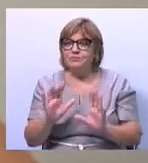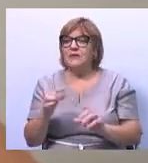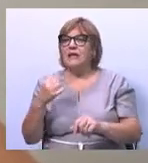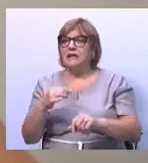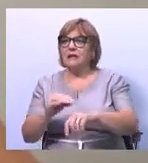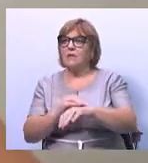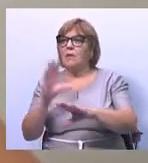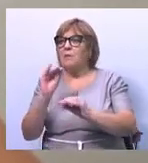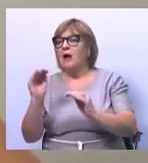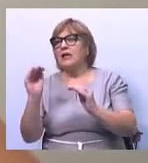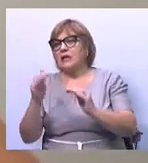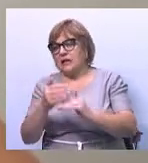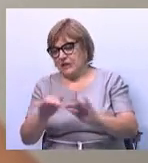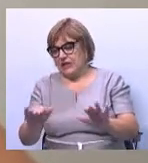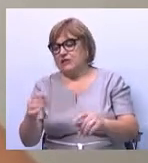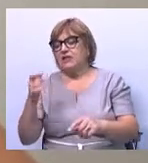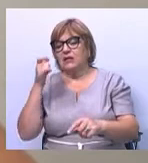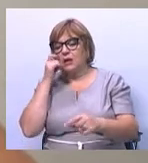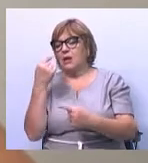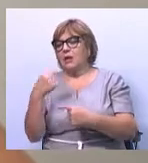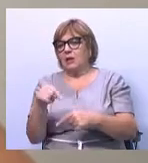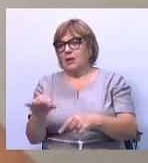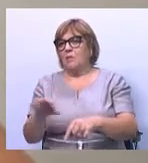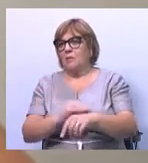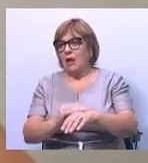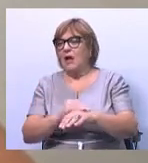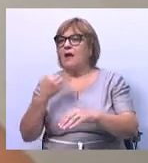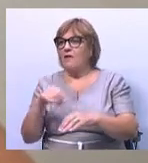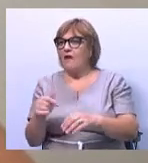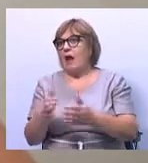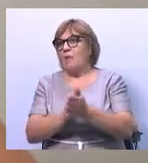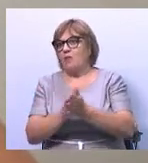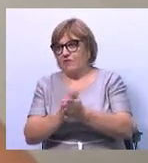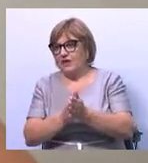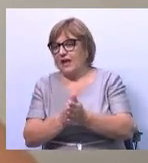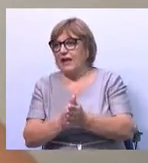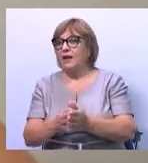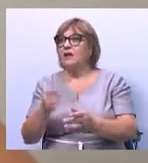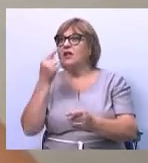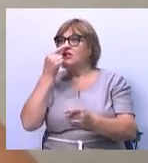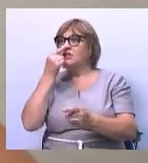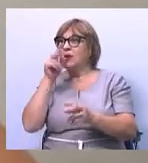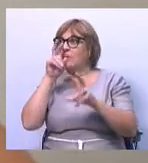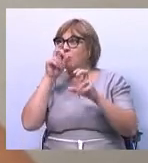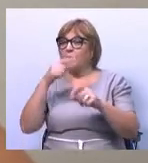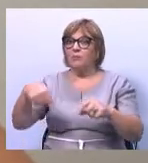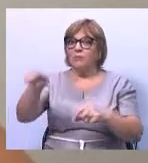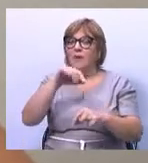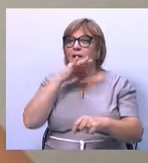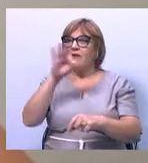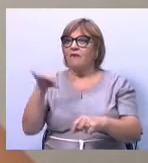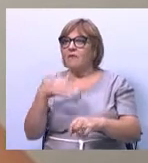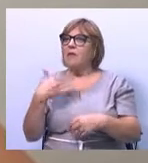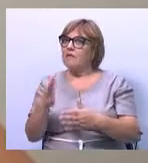tópica, só as crianças, pronto, quem está a utilizar é que vai beneficiar. A difusão, todos os elementos da família